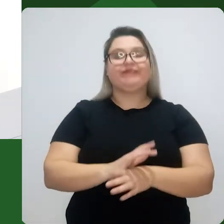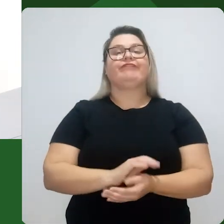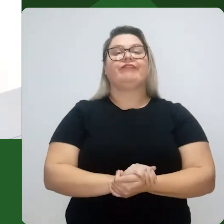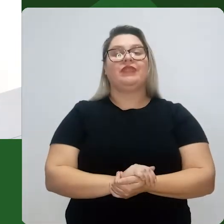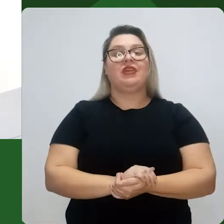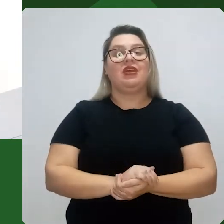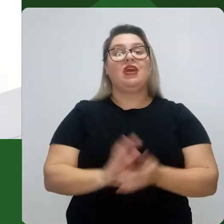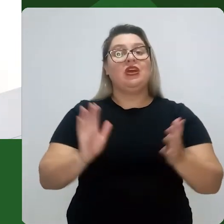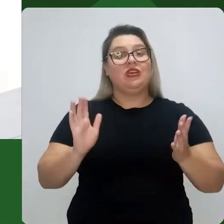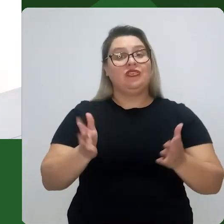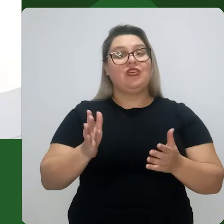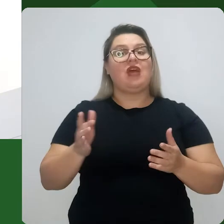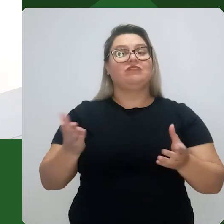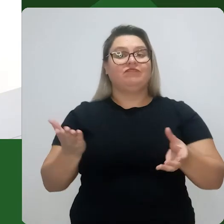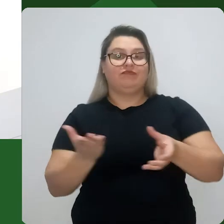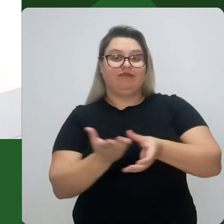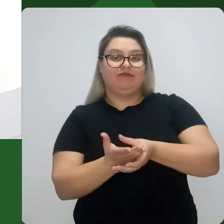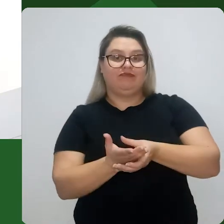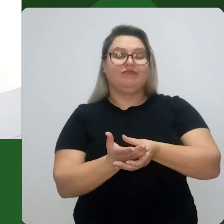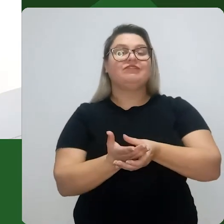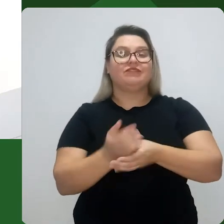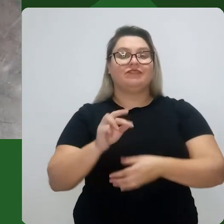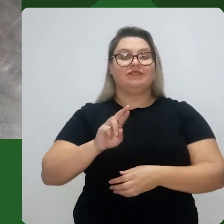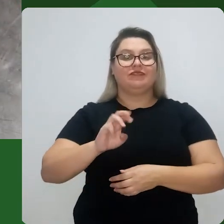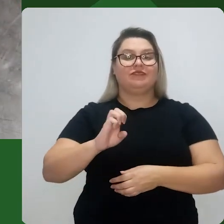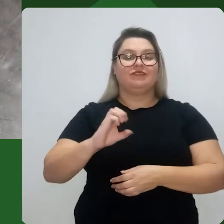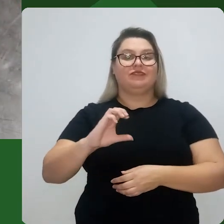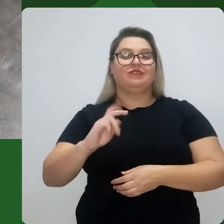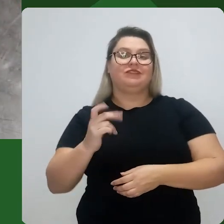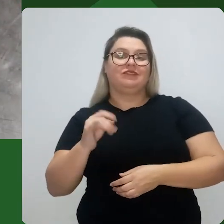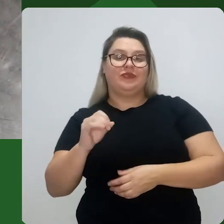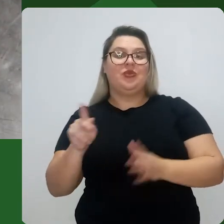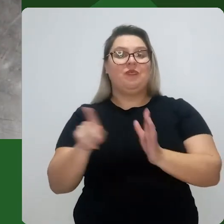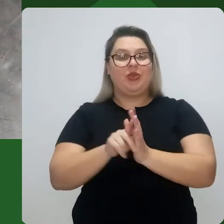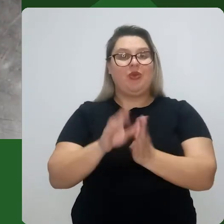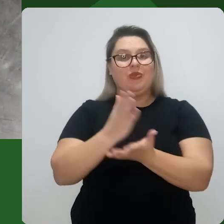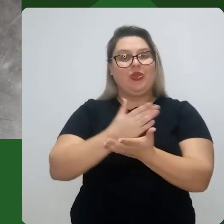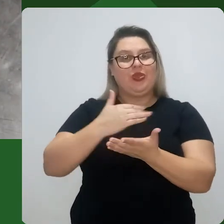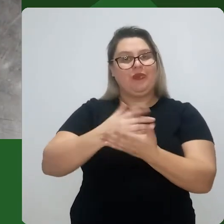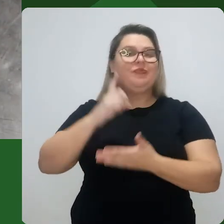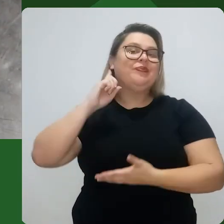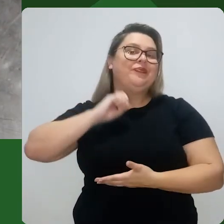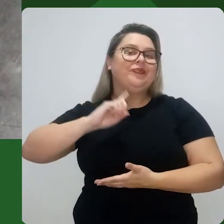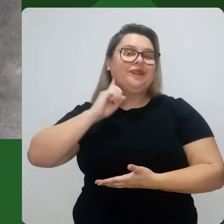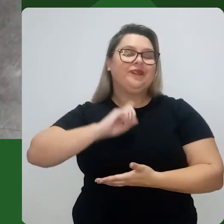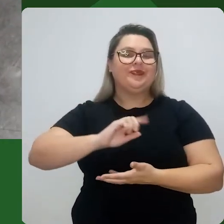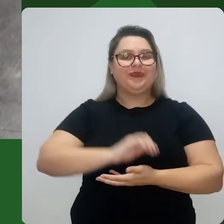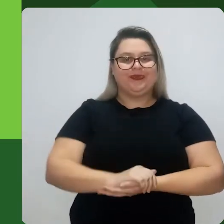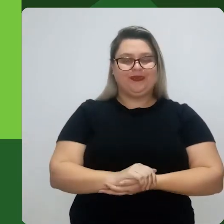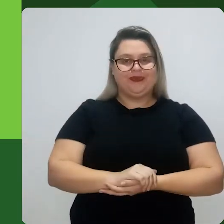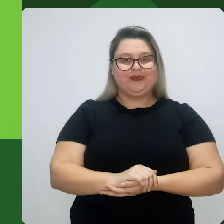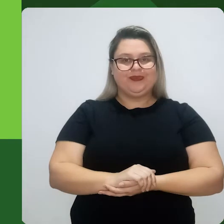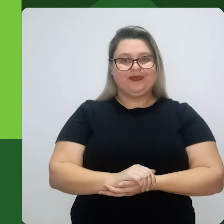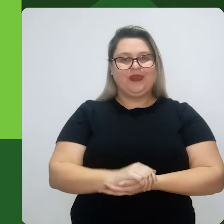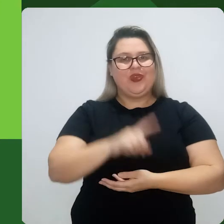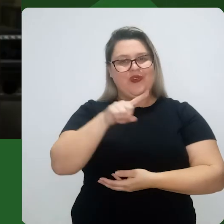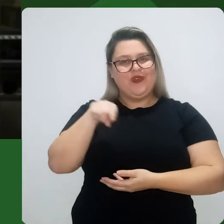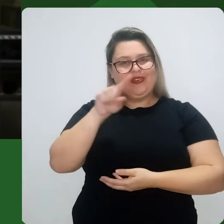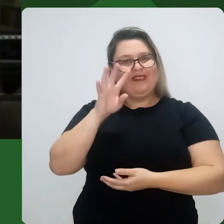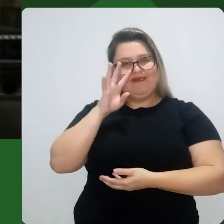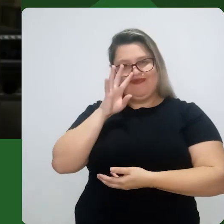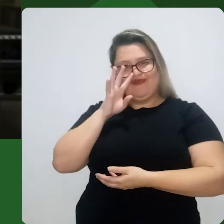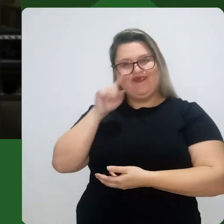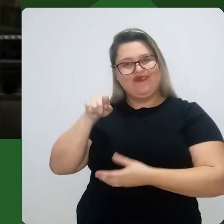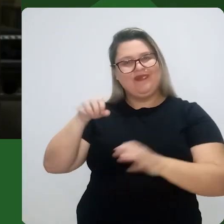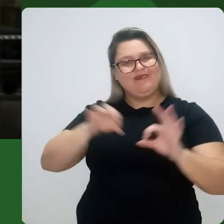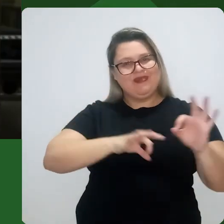Pronto? Aqui está o nosso recheio da torta mineira diet. Vocês